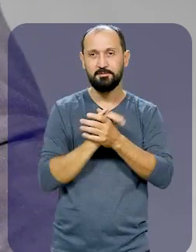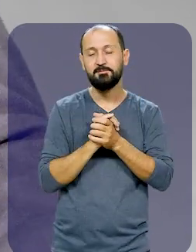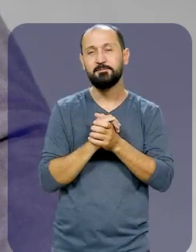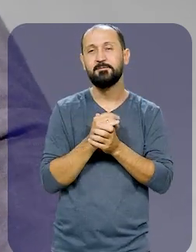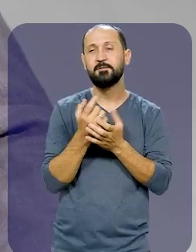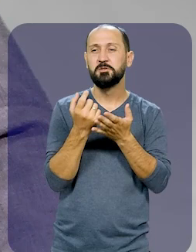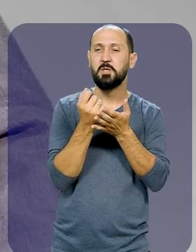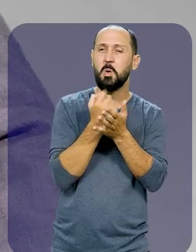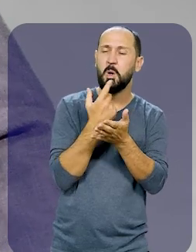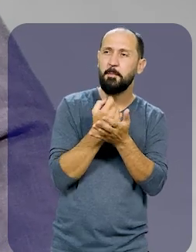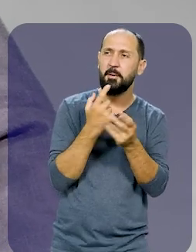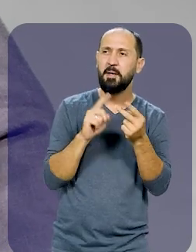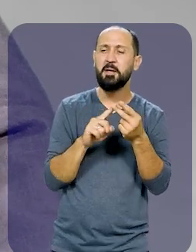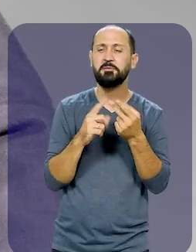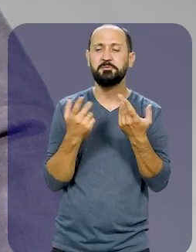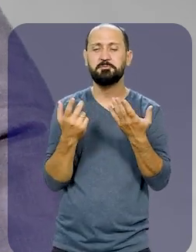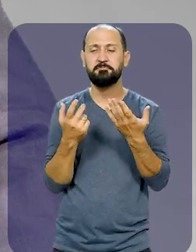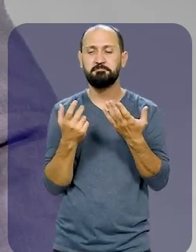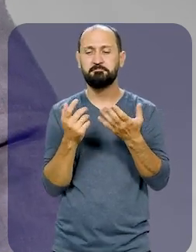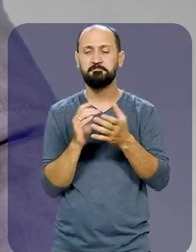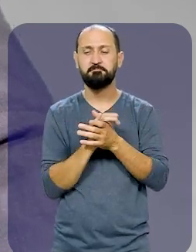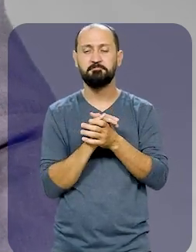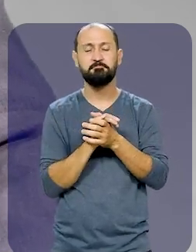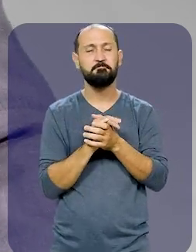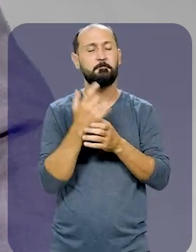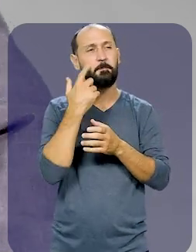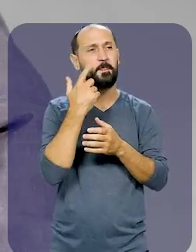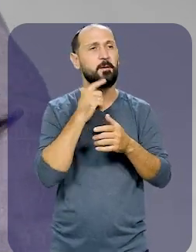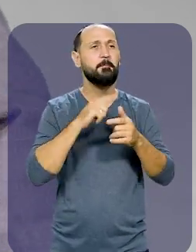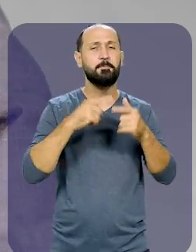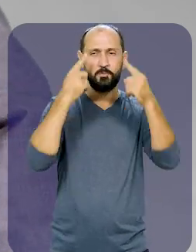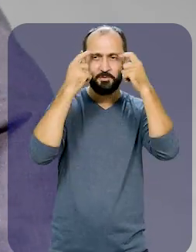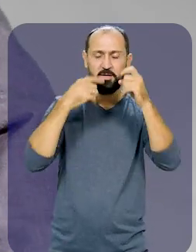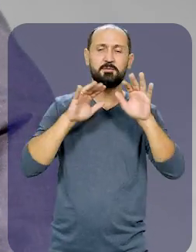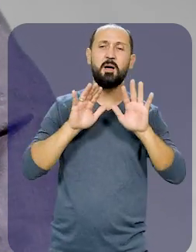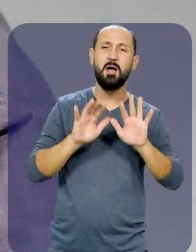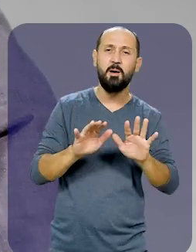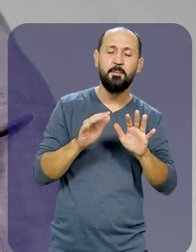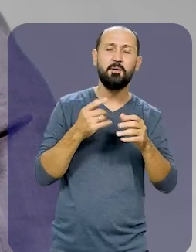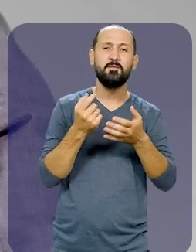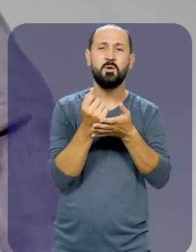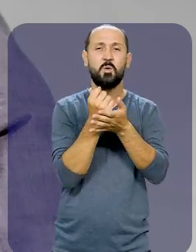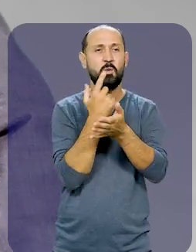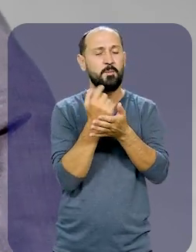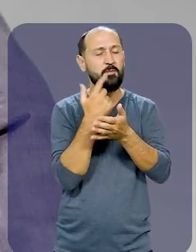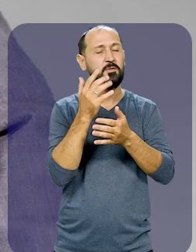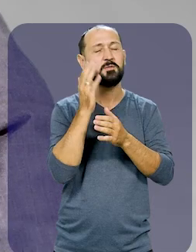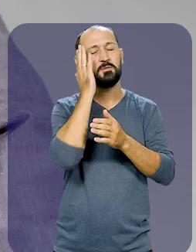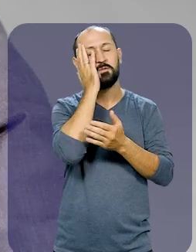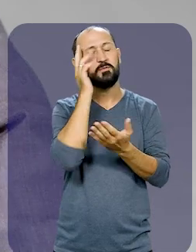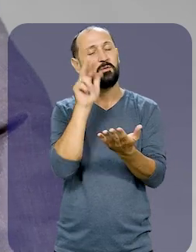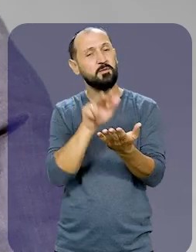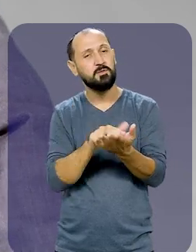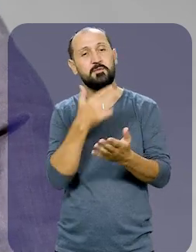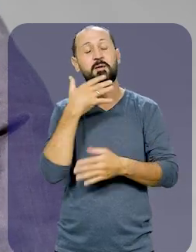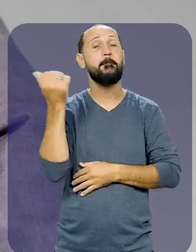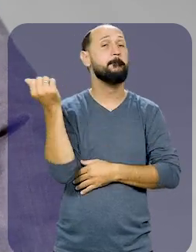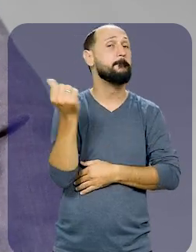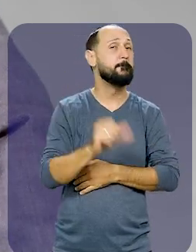dar uma medicação para diminuir o estresse, vai dar um remédio para você dormir, vai piorar o